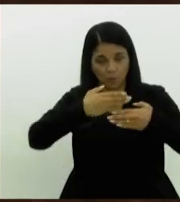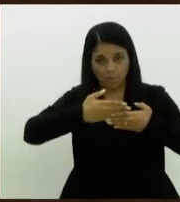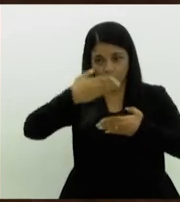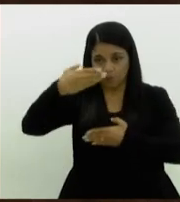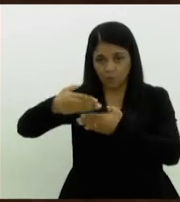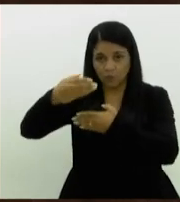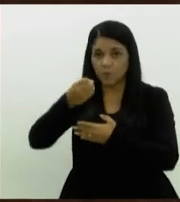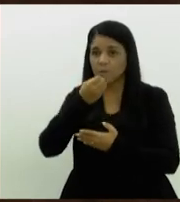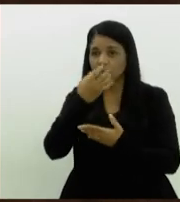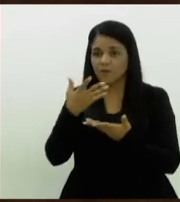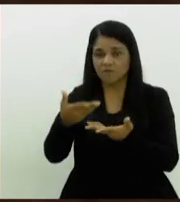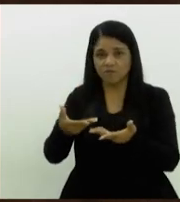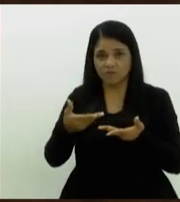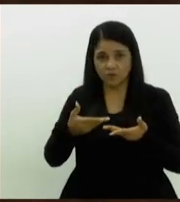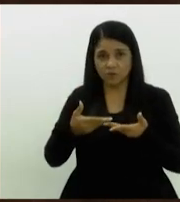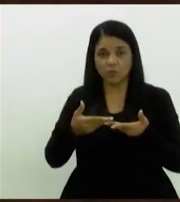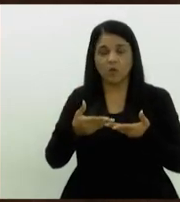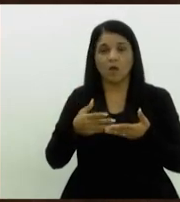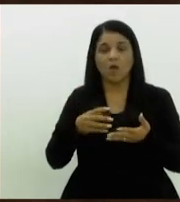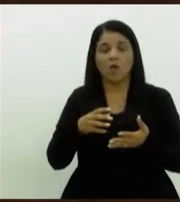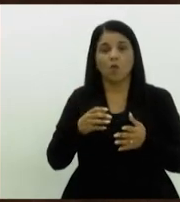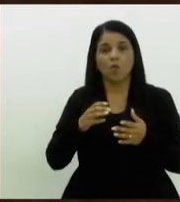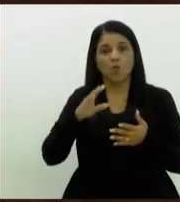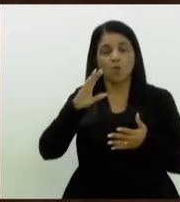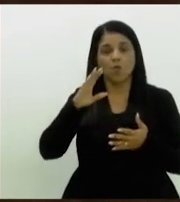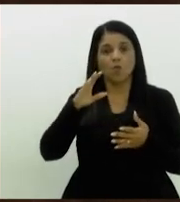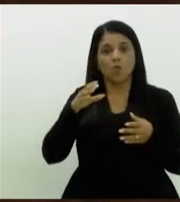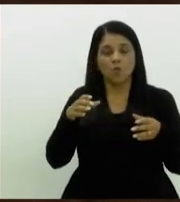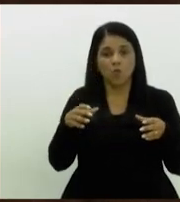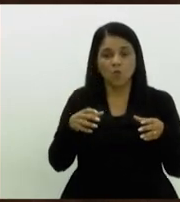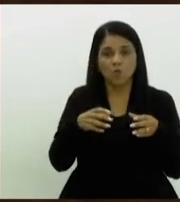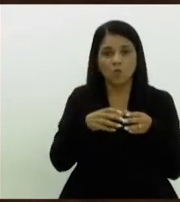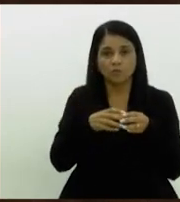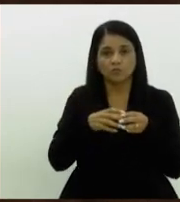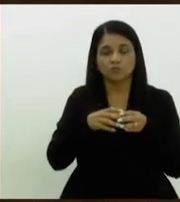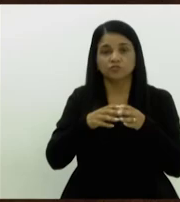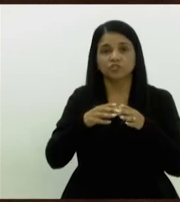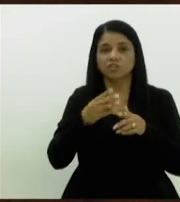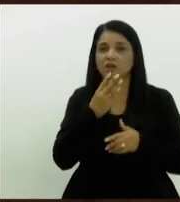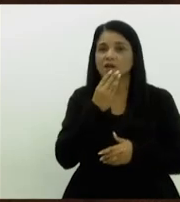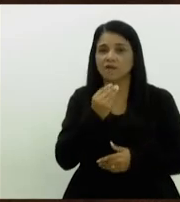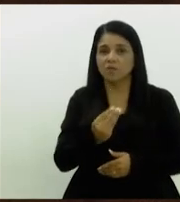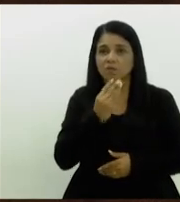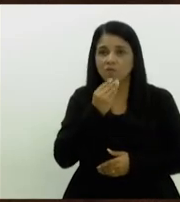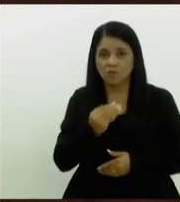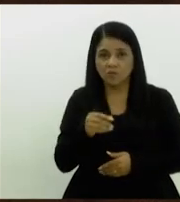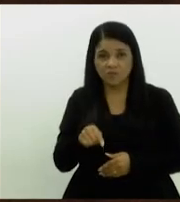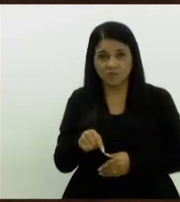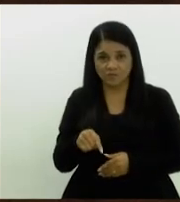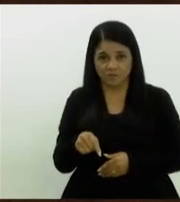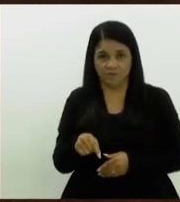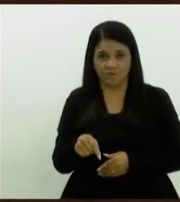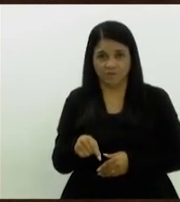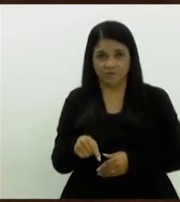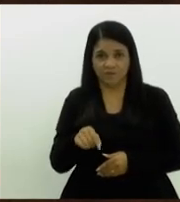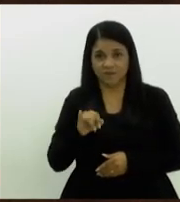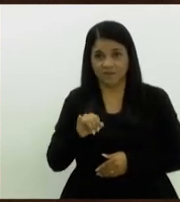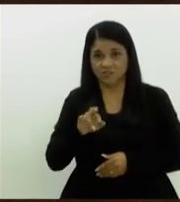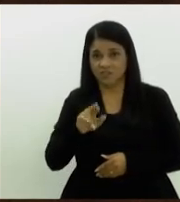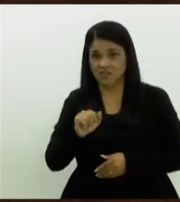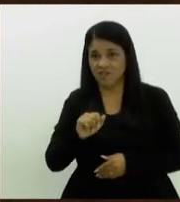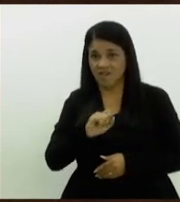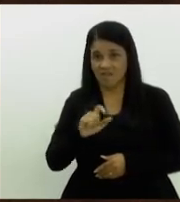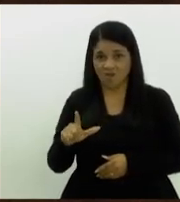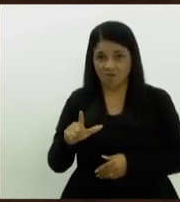bem-vindo ao comando de Israel. Não sei se o senhor sabe, governador, foram instaladas